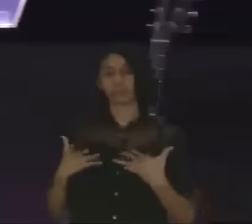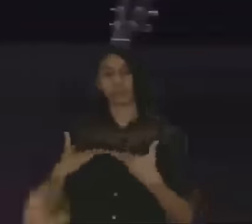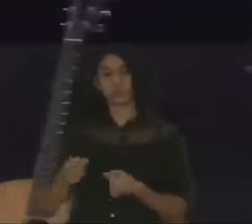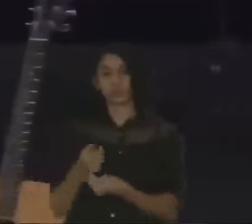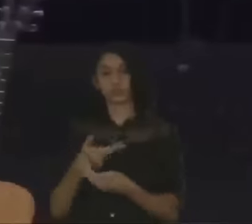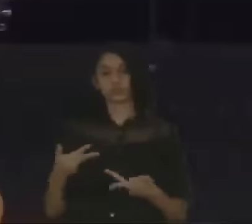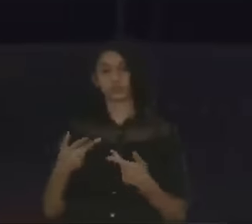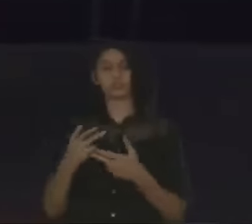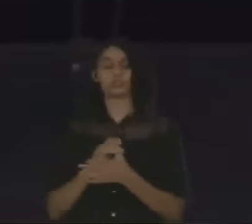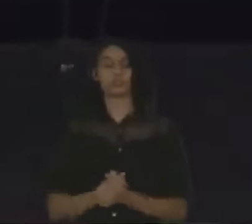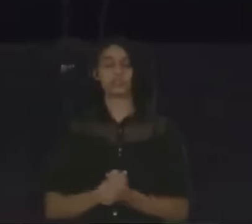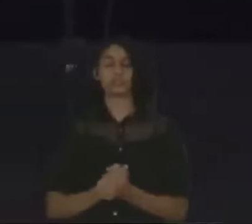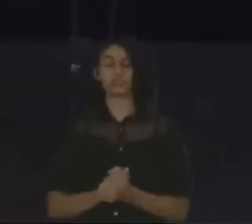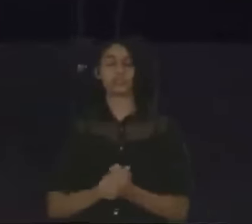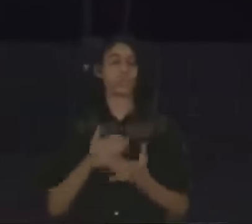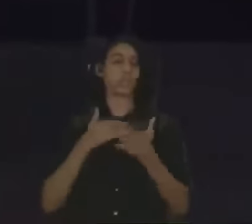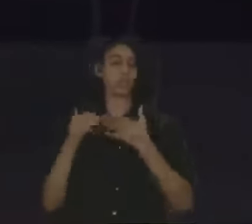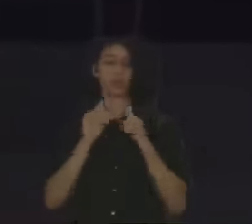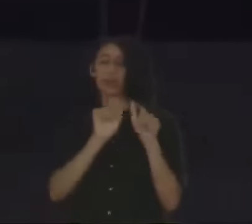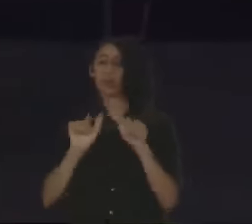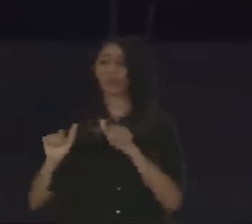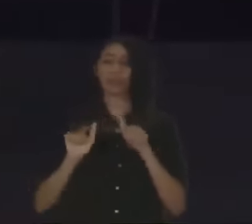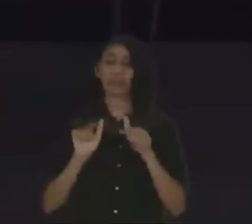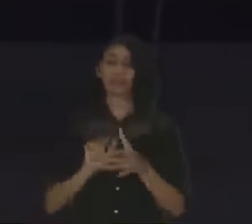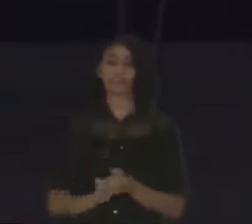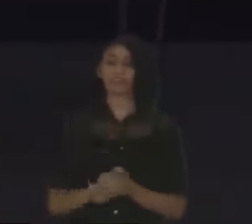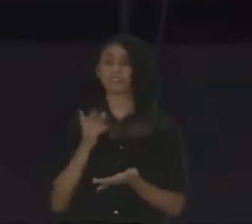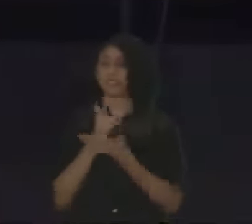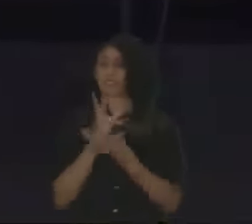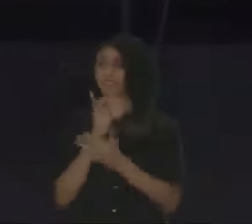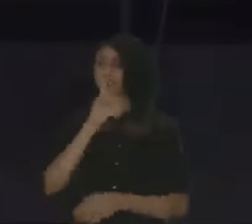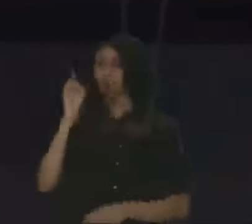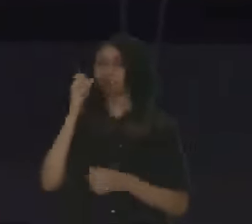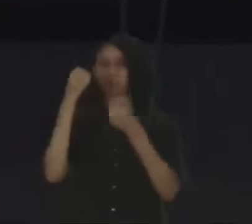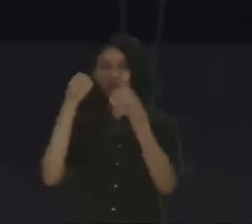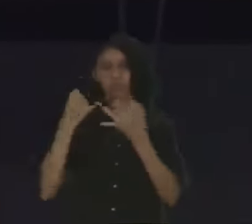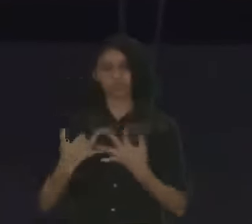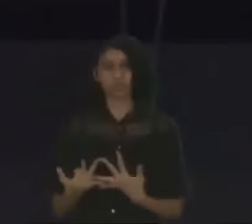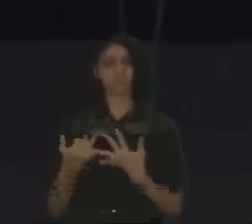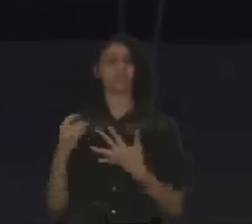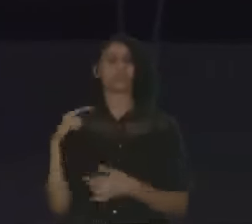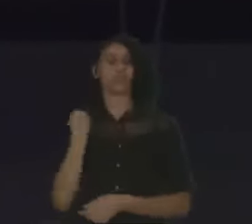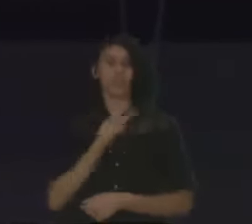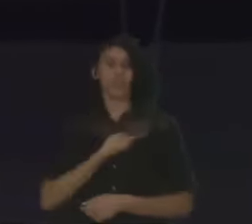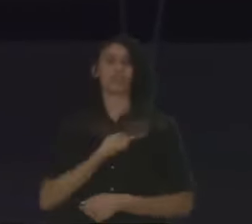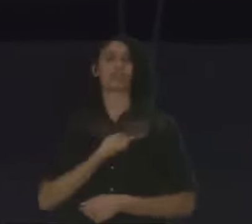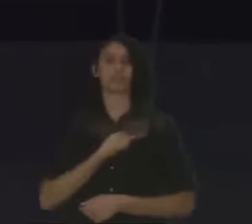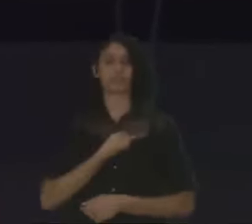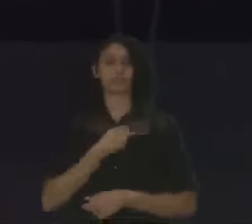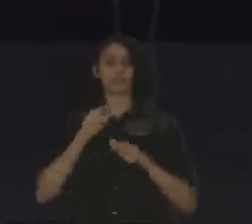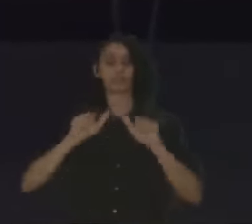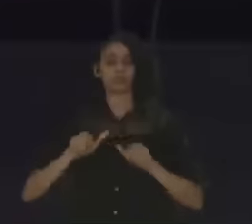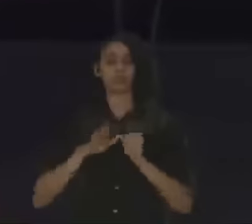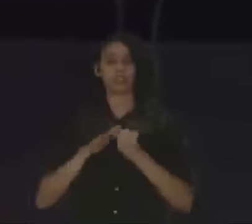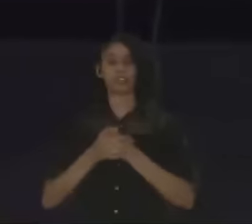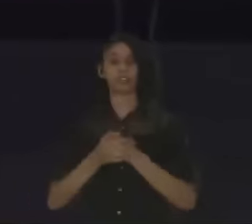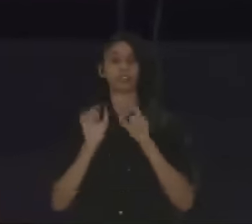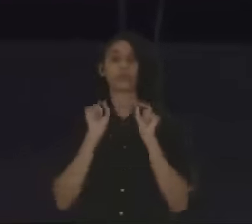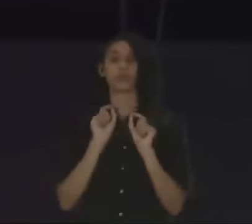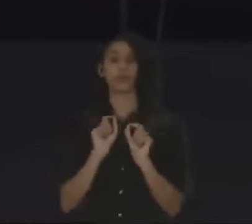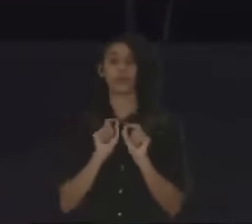situação Deus está o tempo todo falando com a gente nós precisamos entender Lugar Secreto é